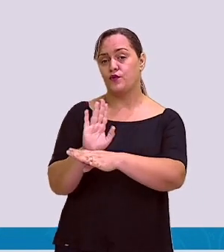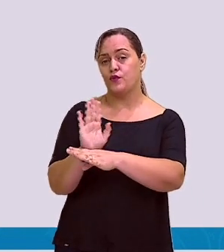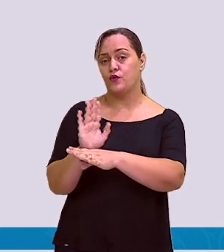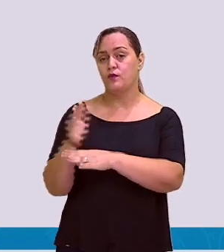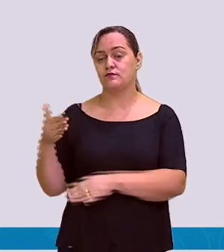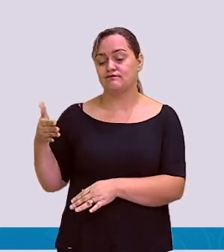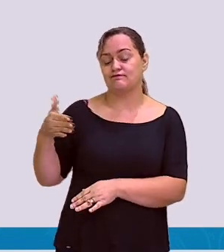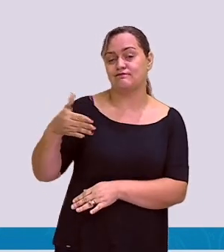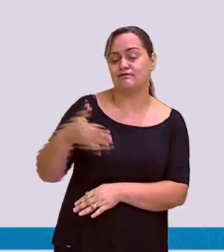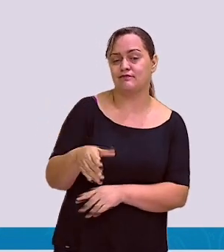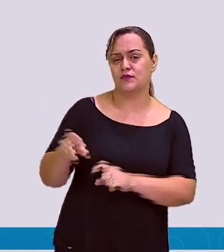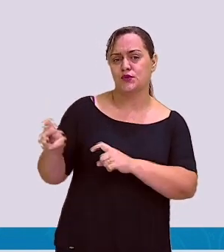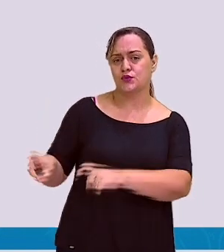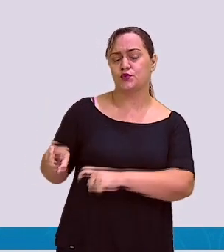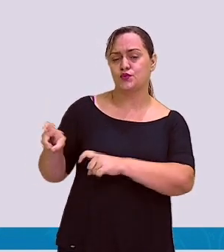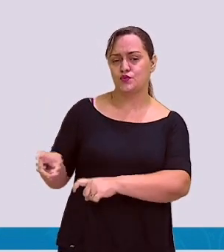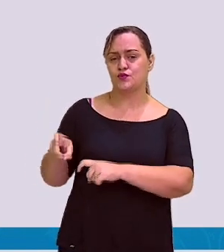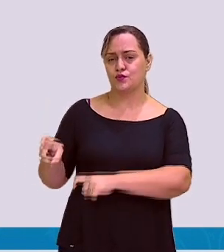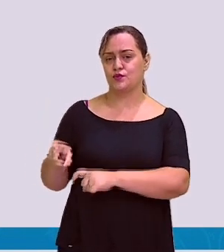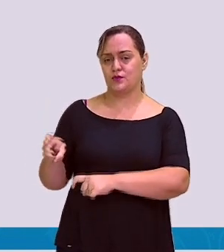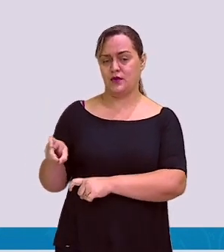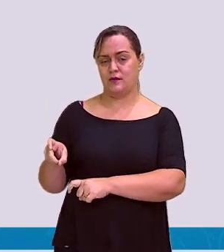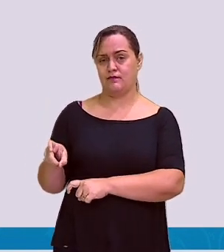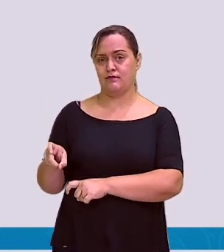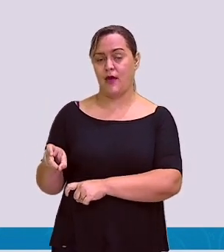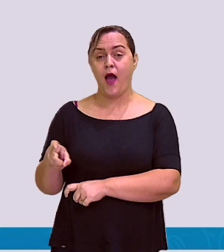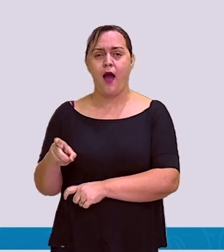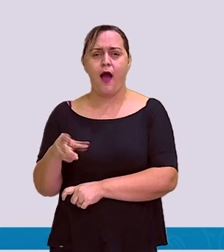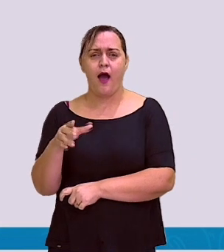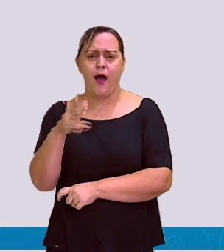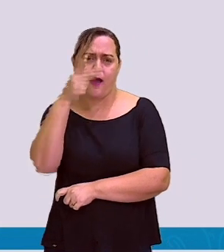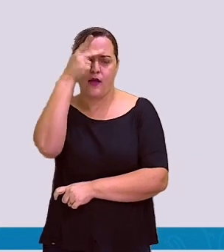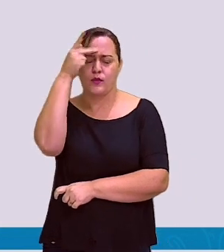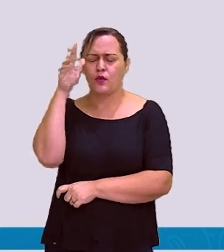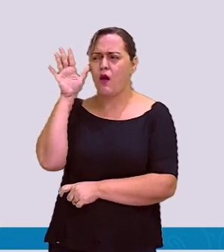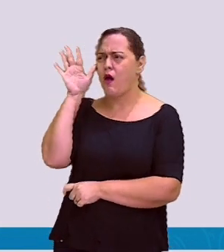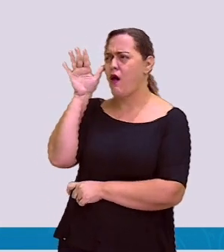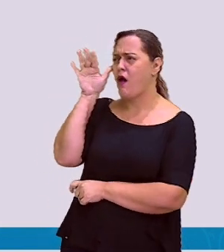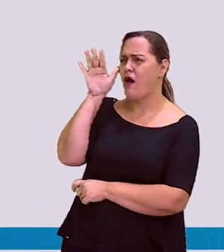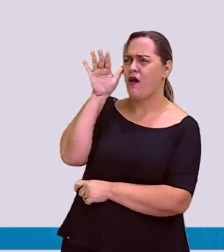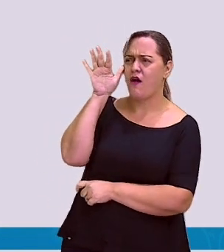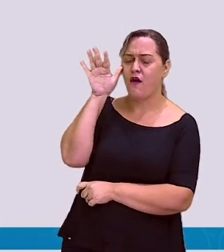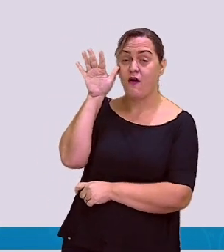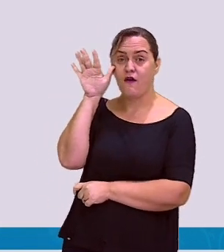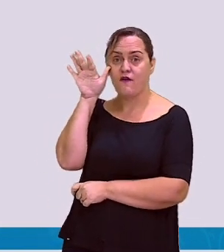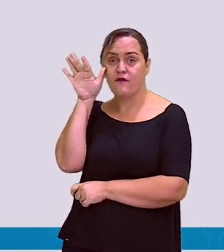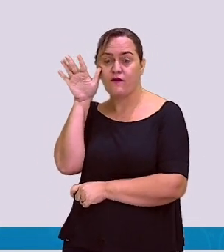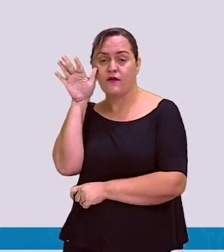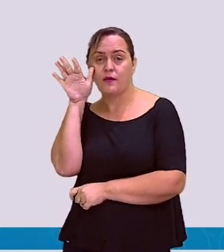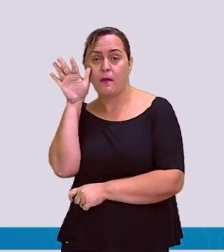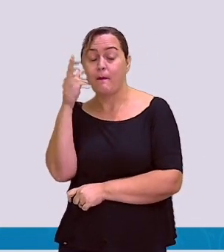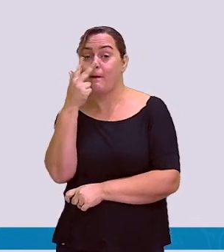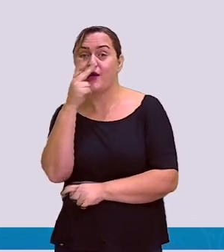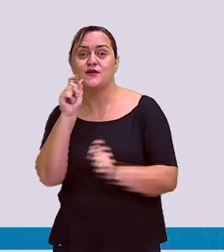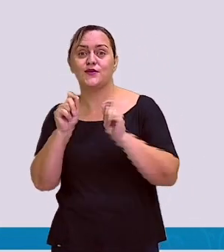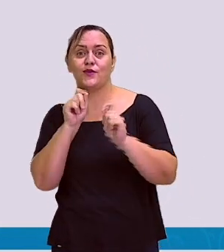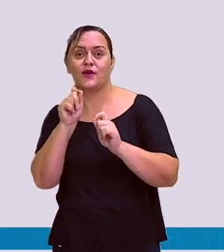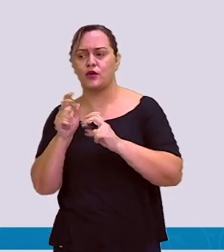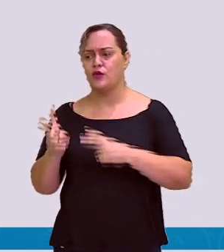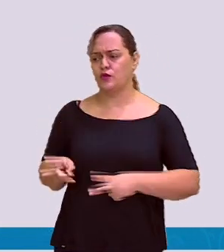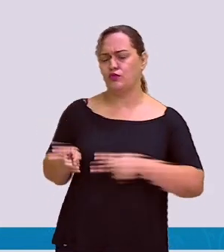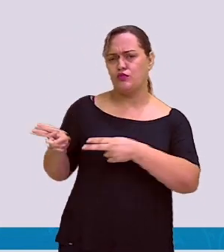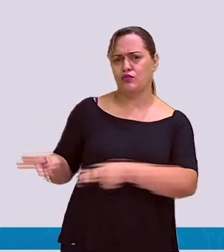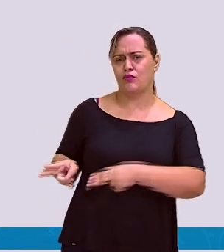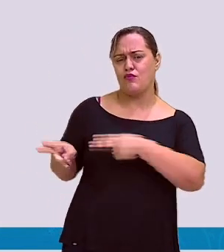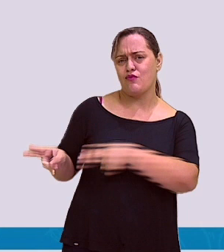primeira exibição foi tão impactante que os espectadores acreditaram que a locomotiva ia